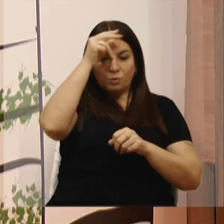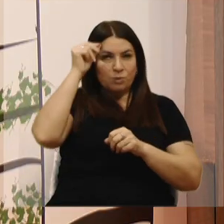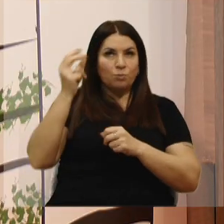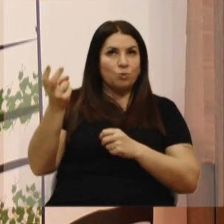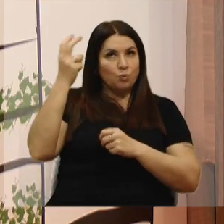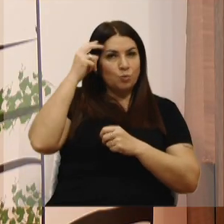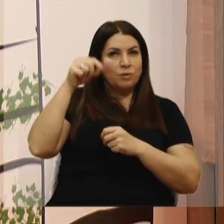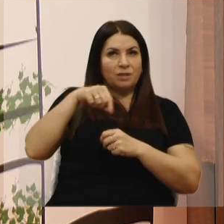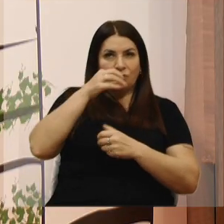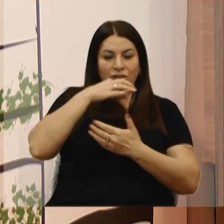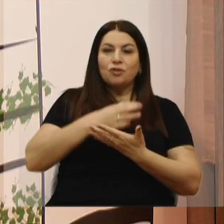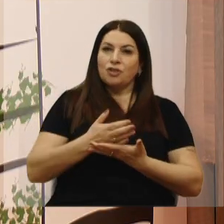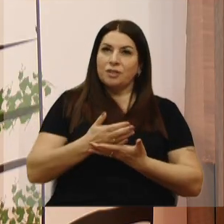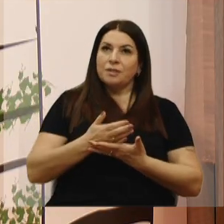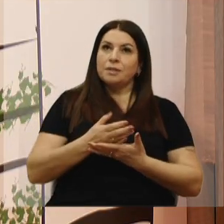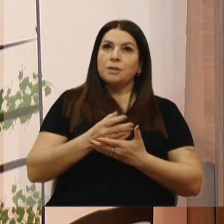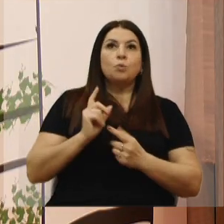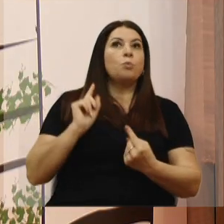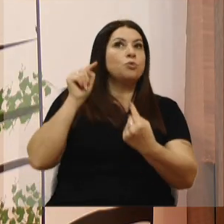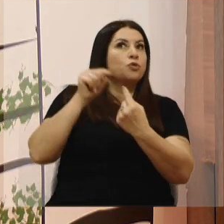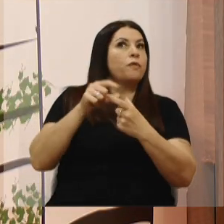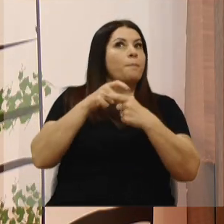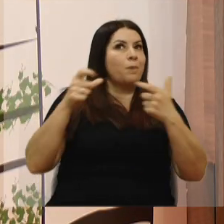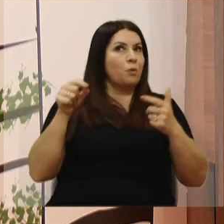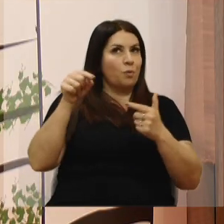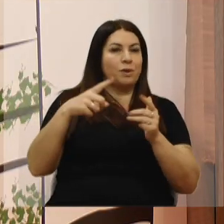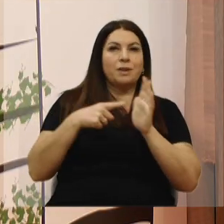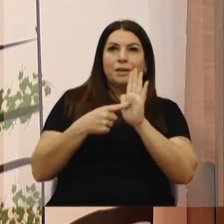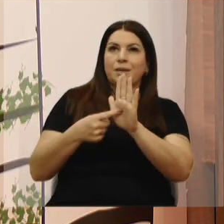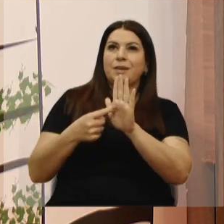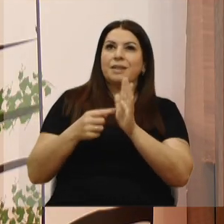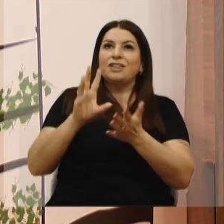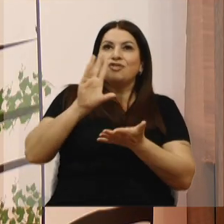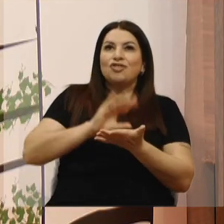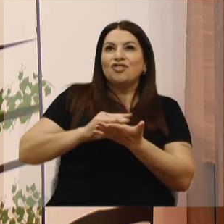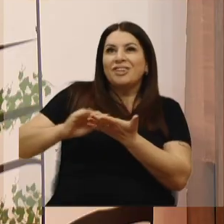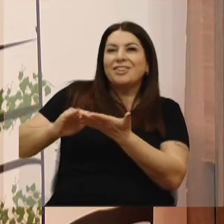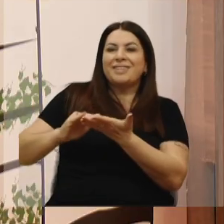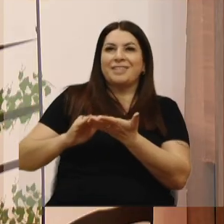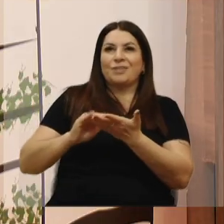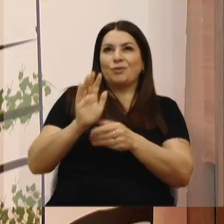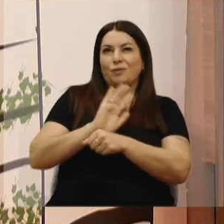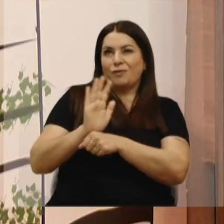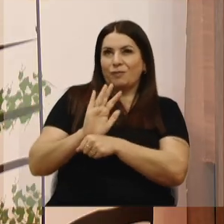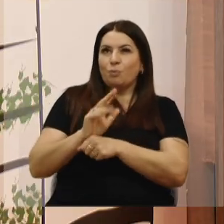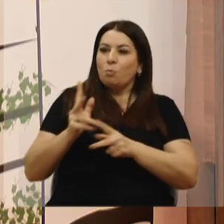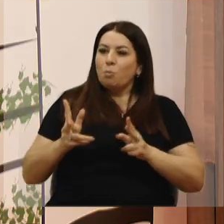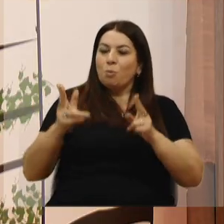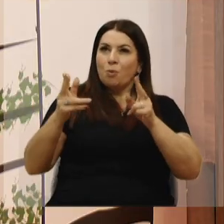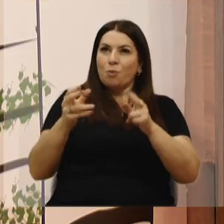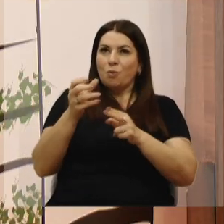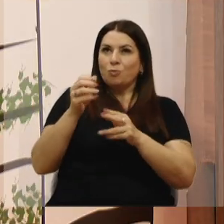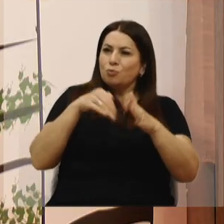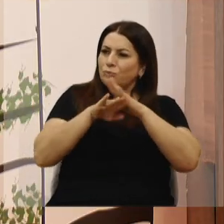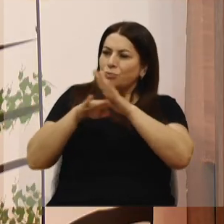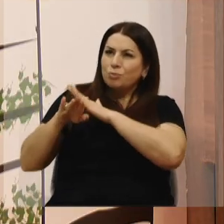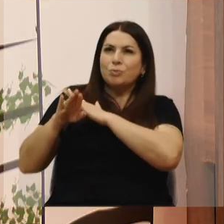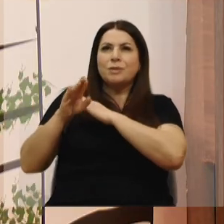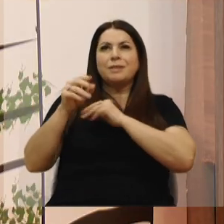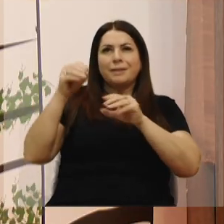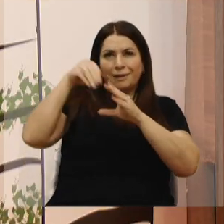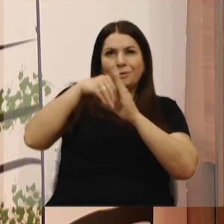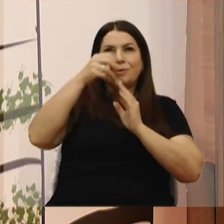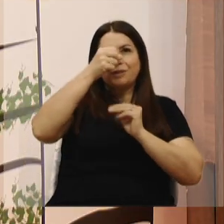Secretaria Municipal da Cultura de Caxias do Sul. O grande objetivo era a digitalização do acervo fílmico, de uma parte do acervo fílmico que nós